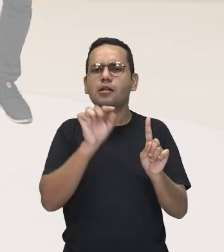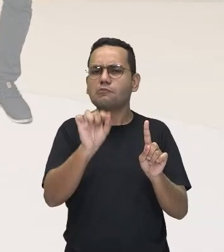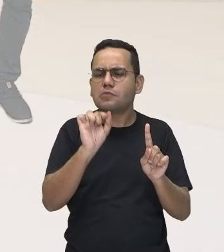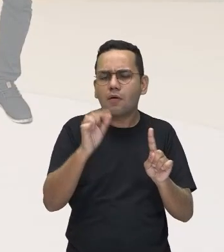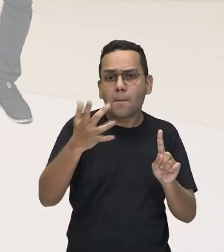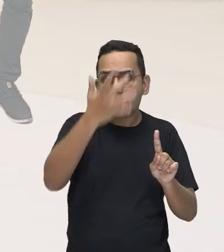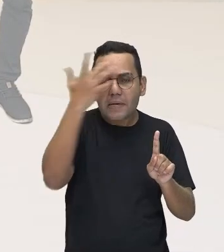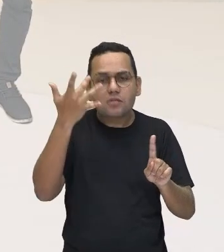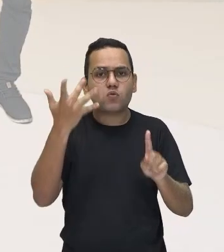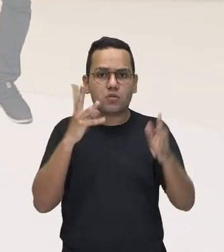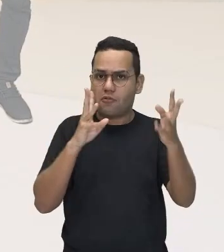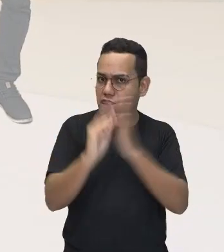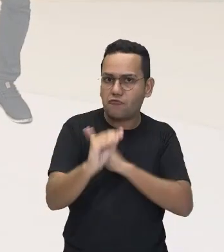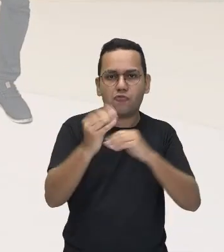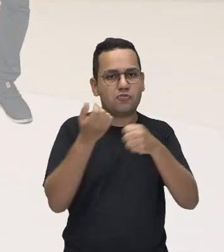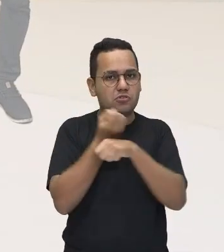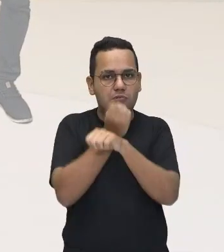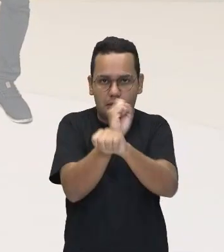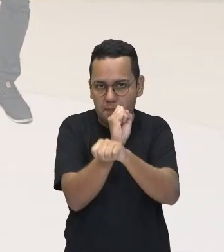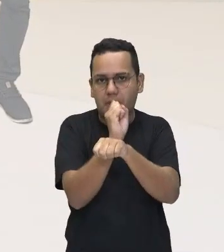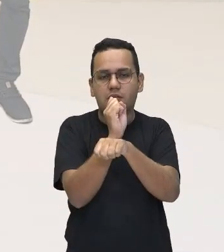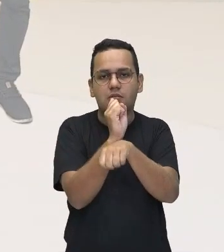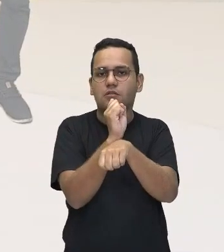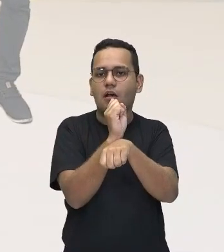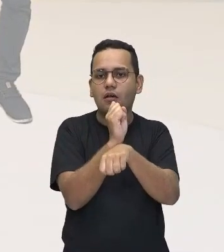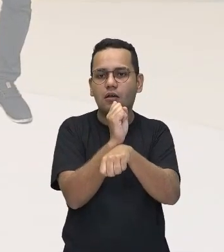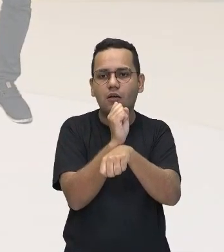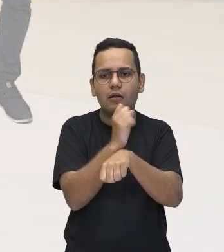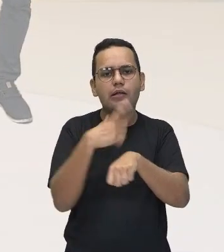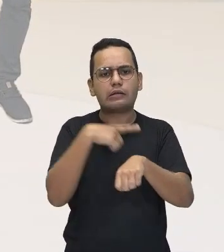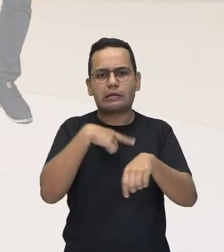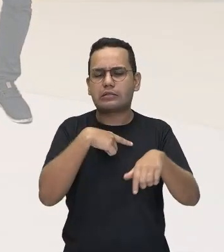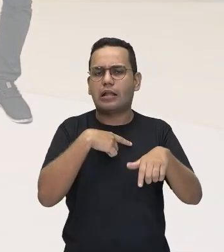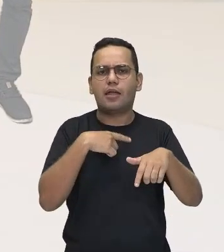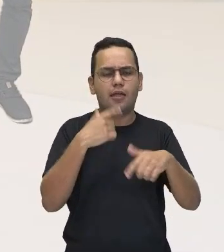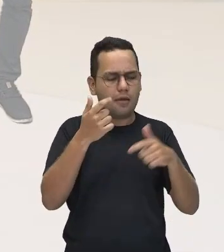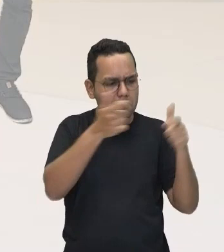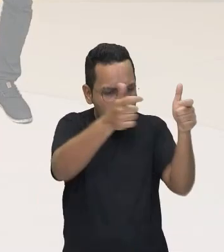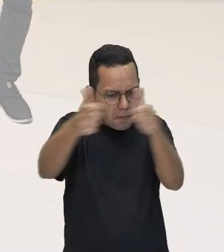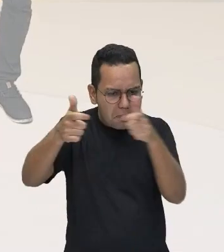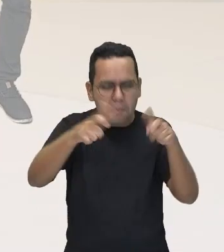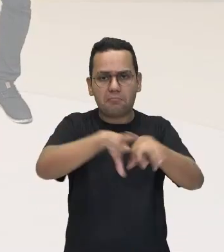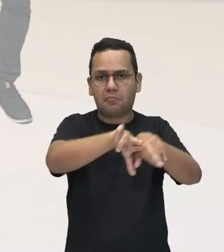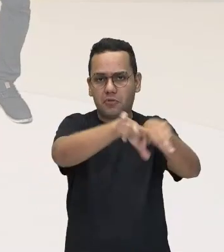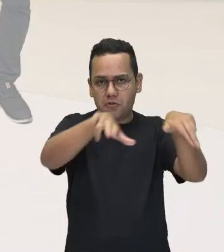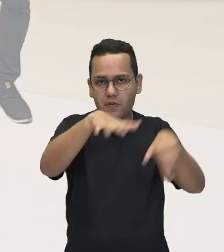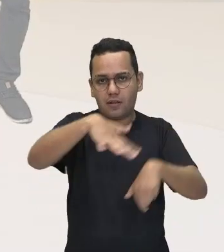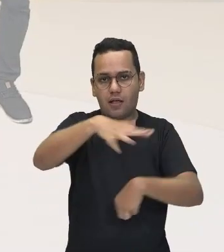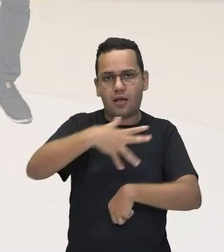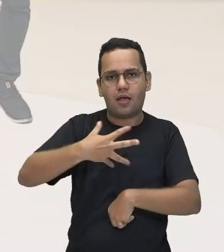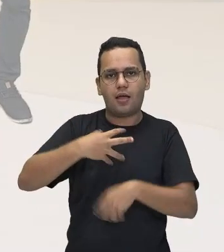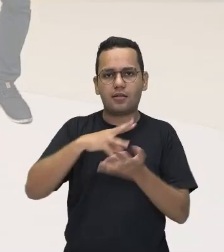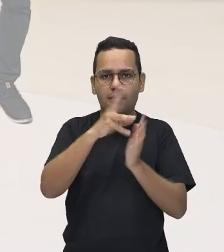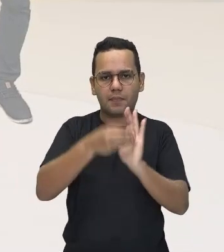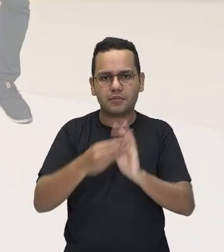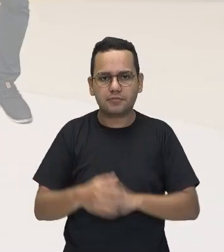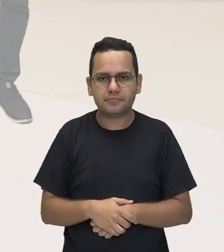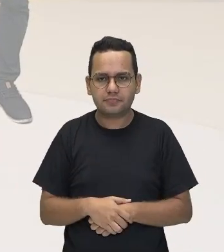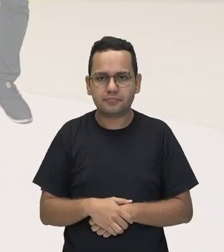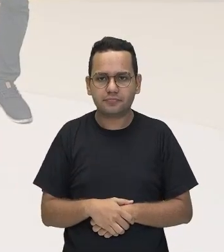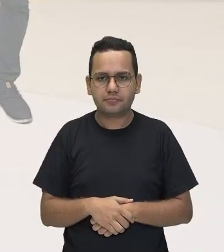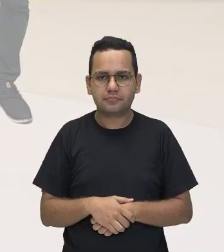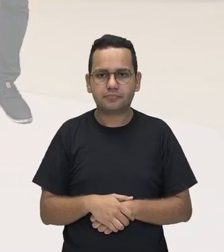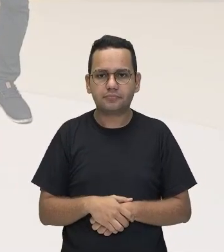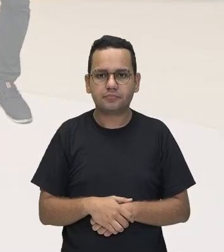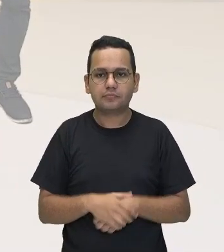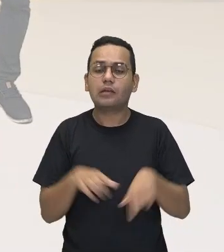e formaram comunidades autônomas espalhadas pela Amazônia. E, inclusive, no nosso estado nós temos